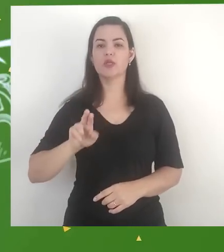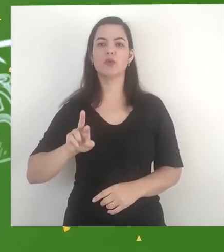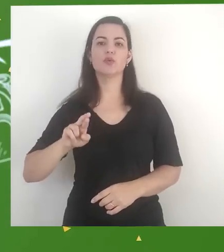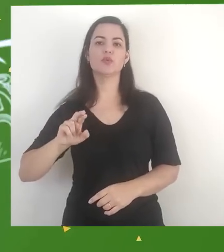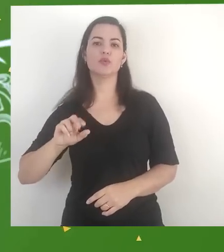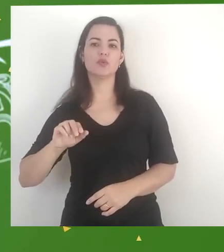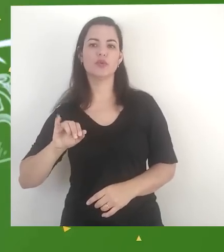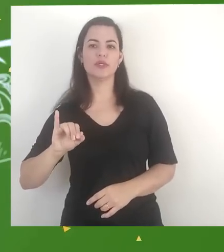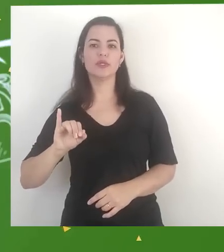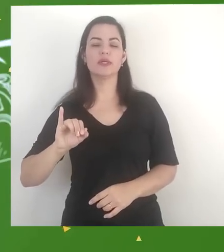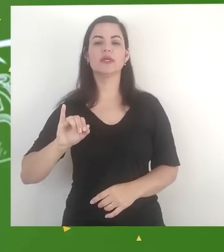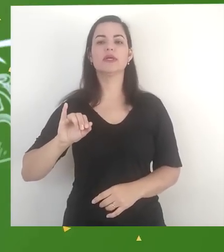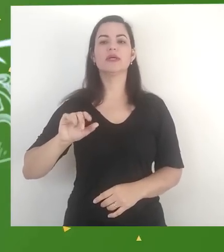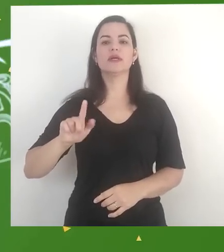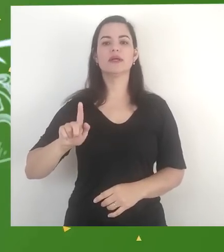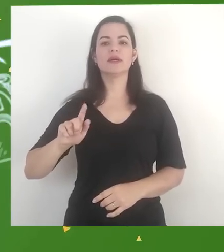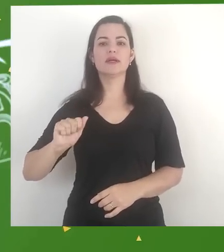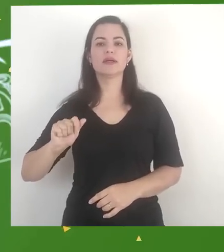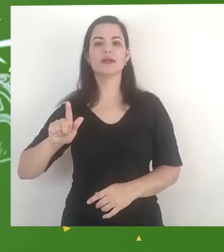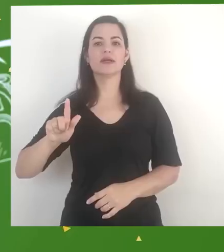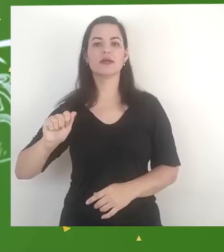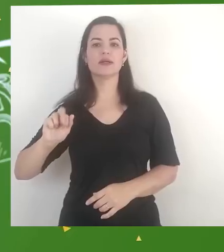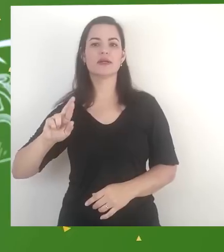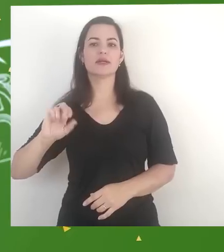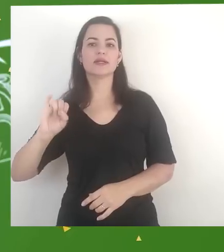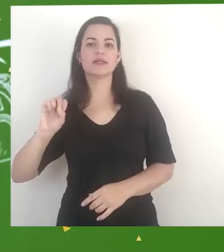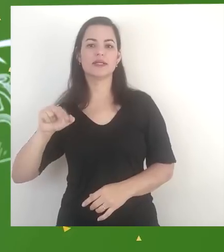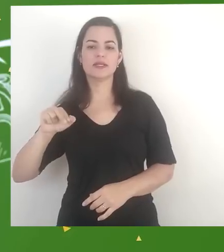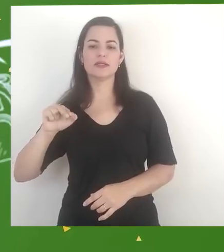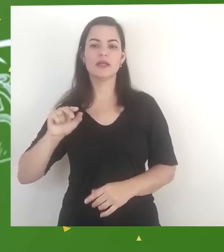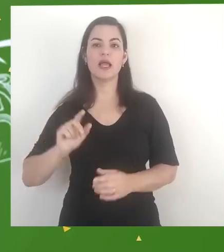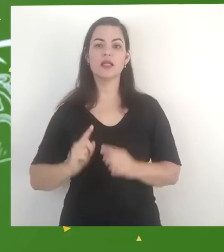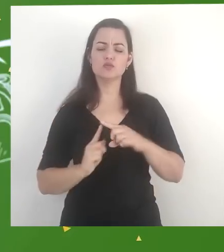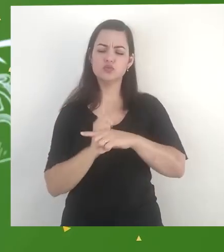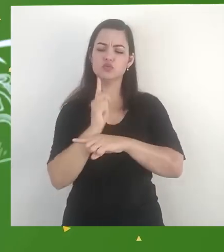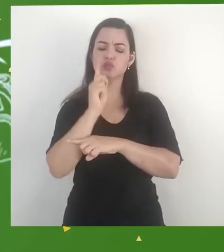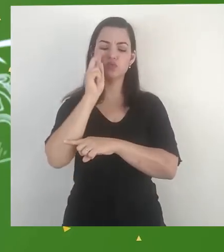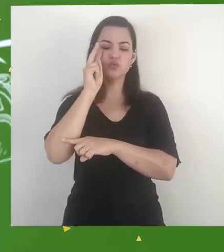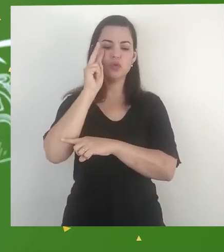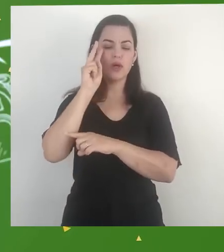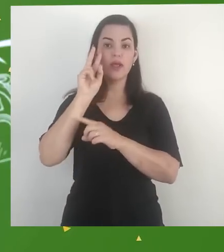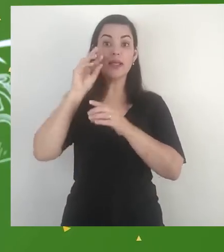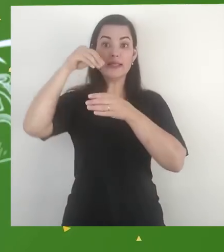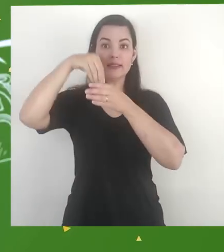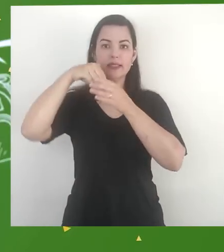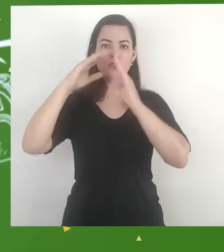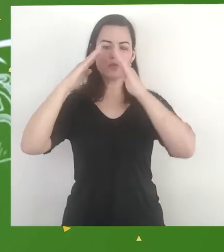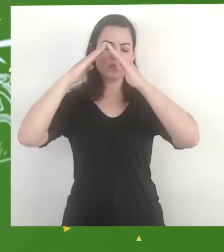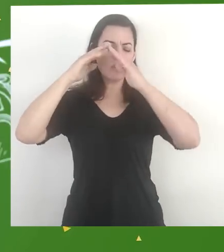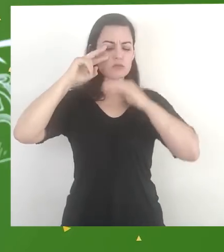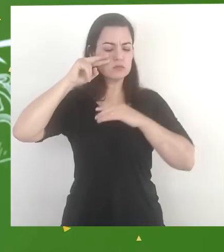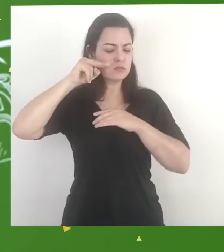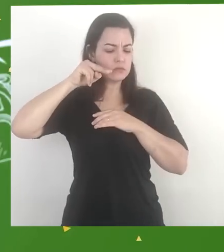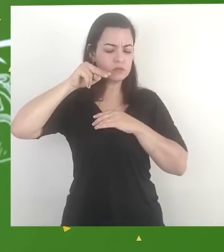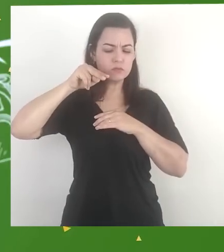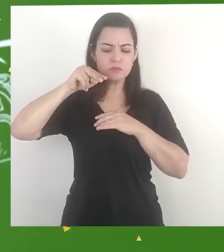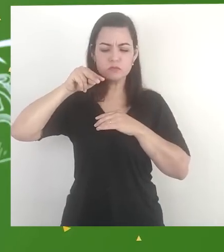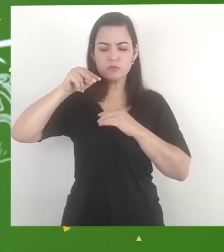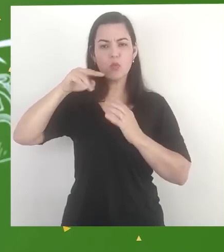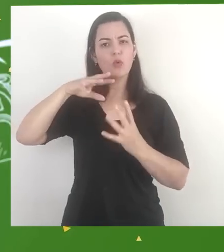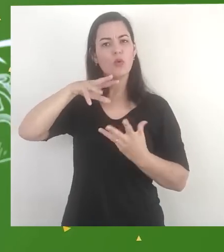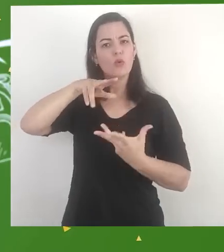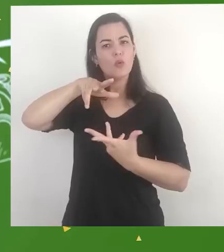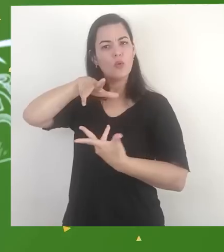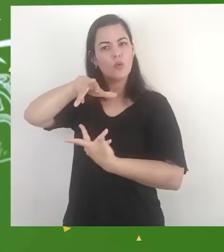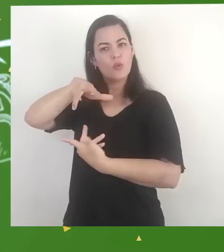lá do alto, observar o planeta Terra. E essa imagem ficou marcada para todos que